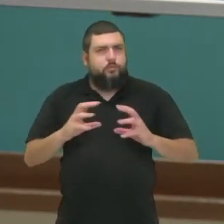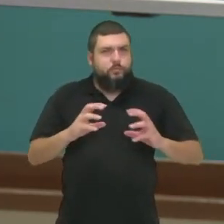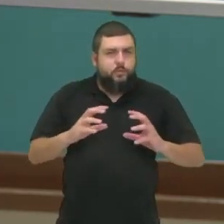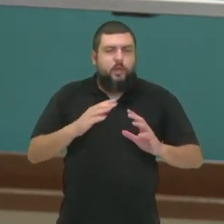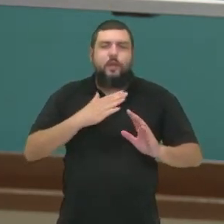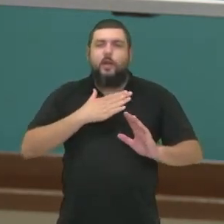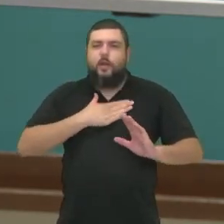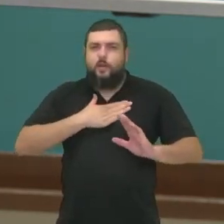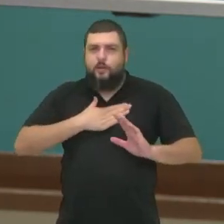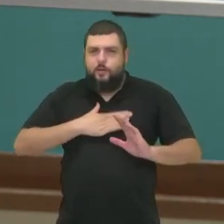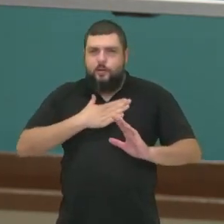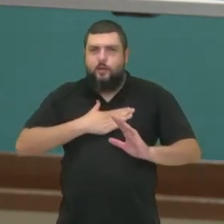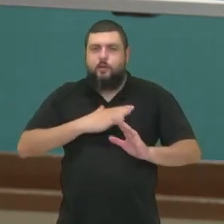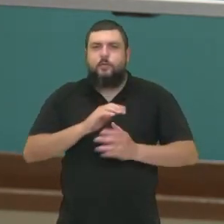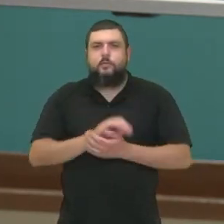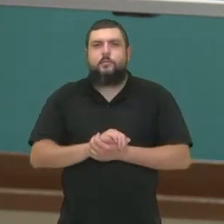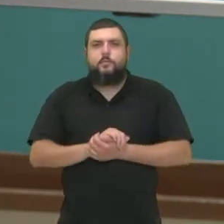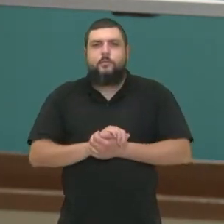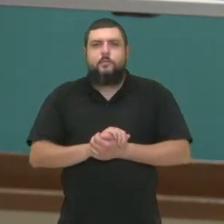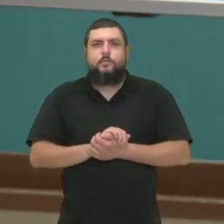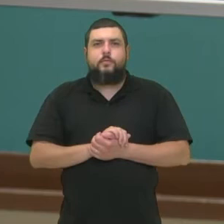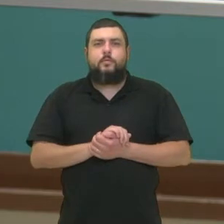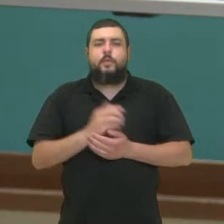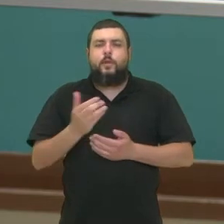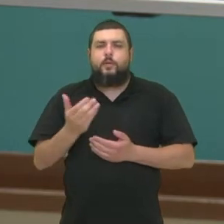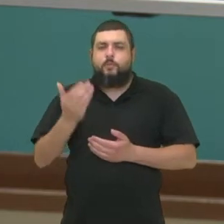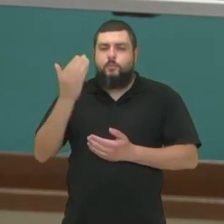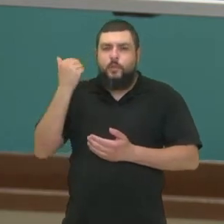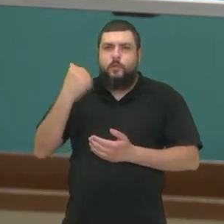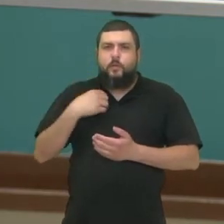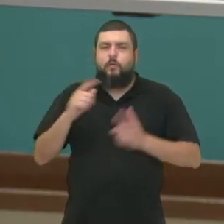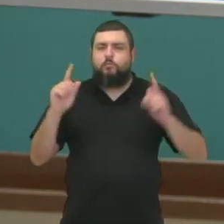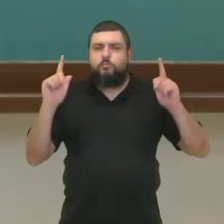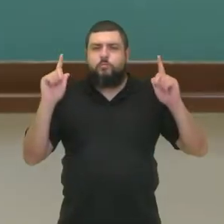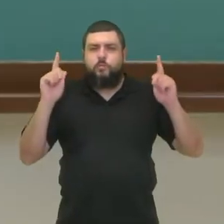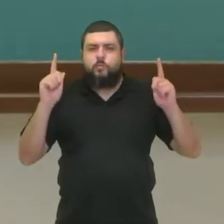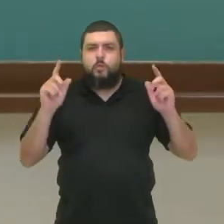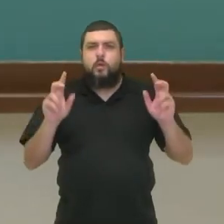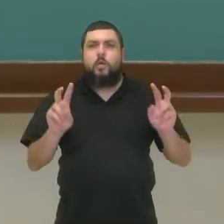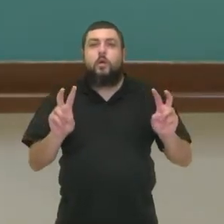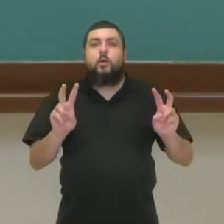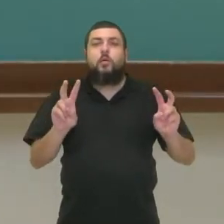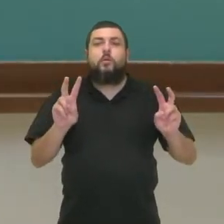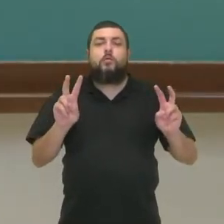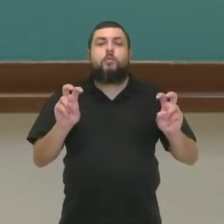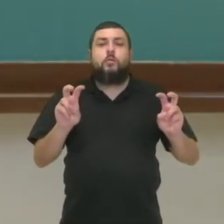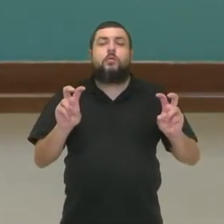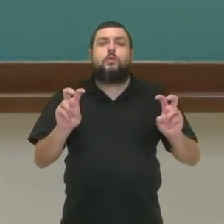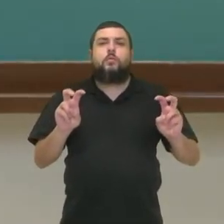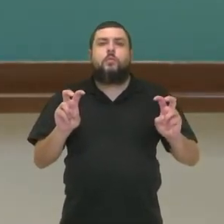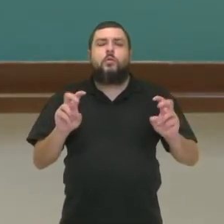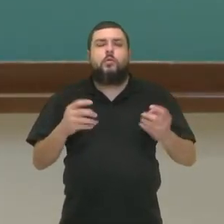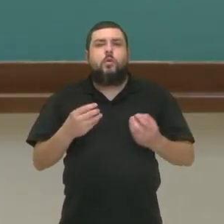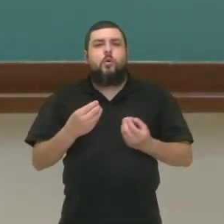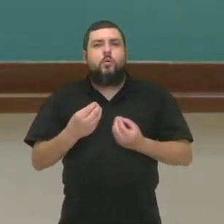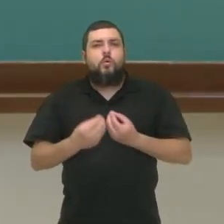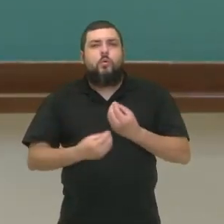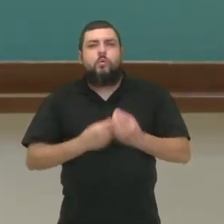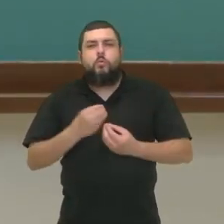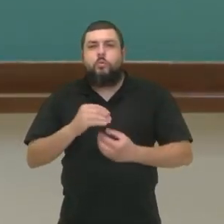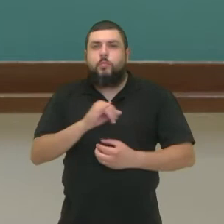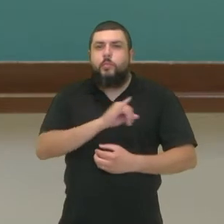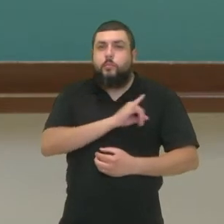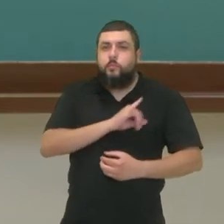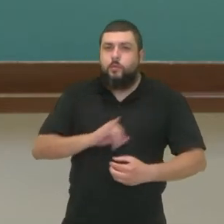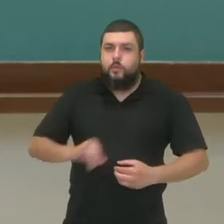aí. Aperta o cinto, bora lá para essa aventura. O tema é as bases do Império Romano, como que